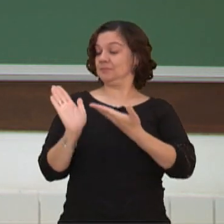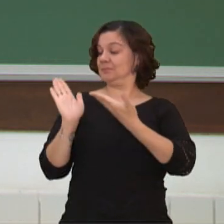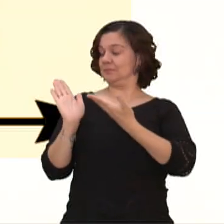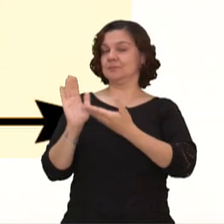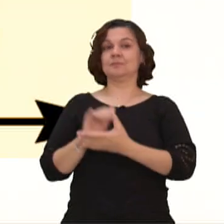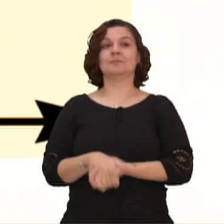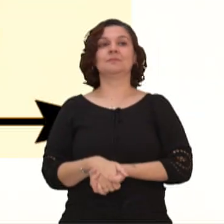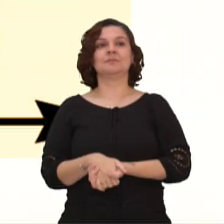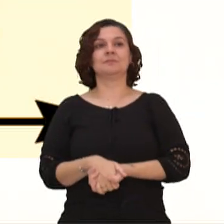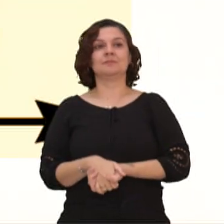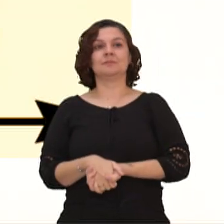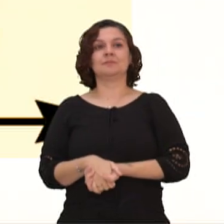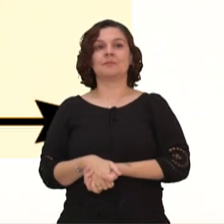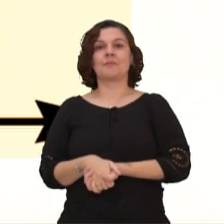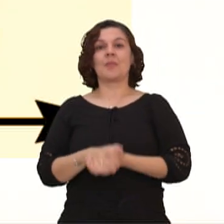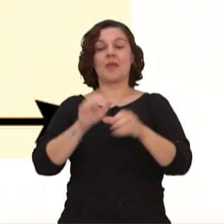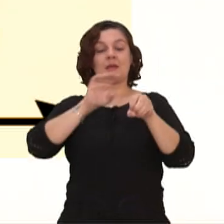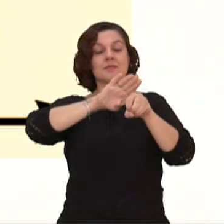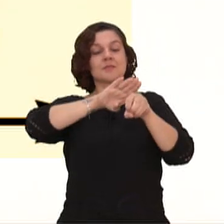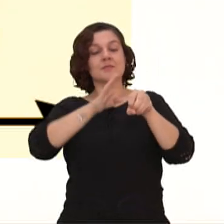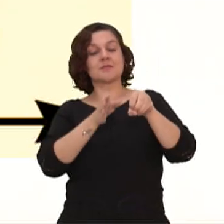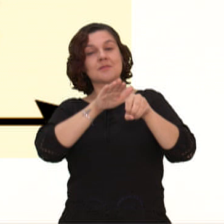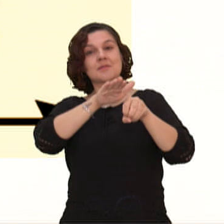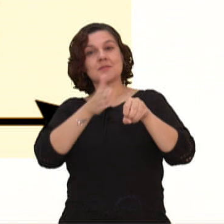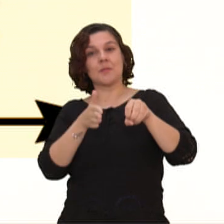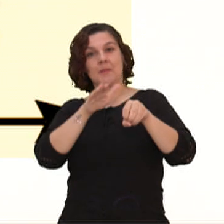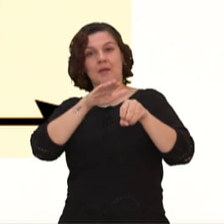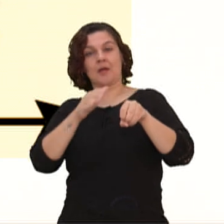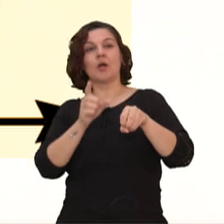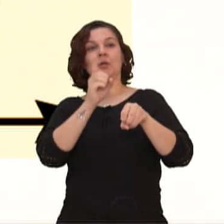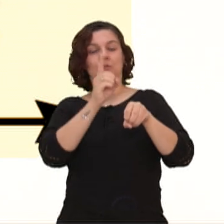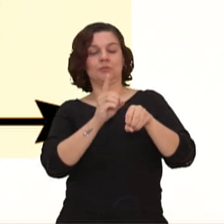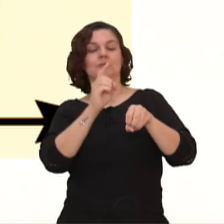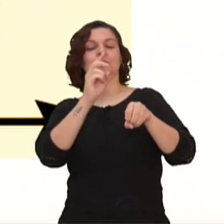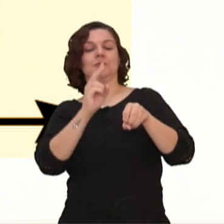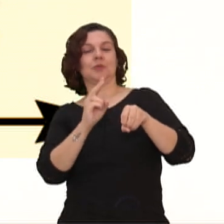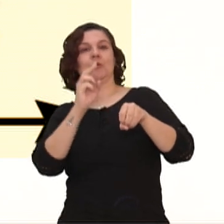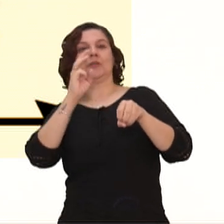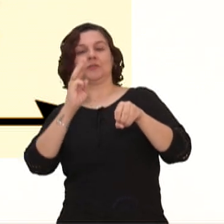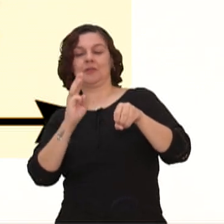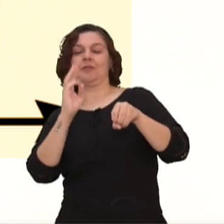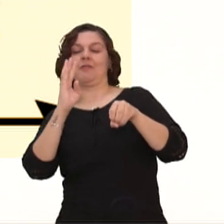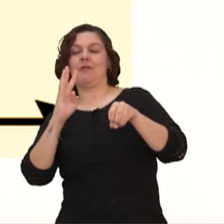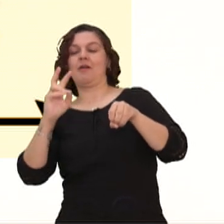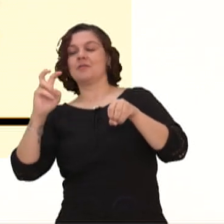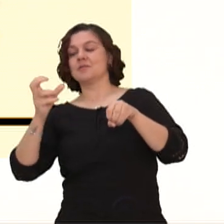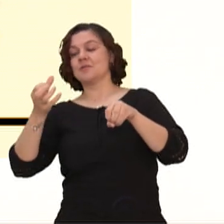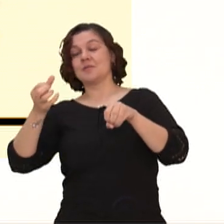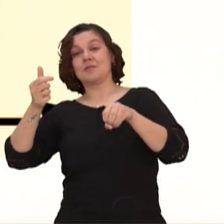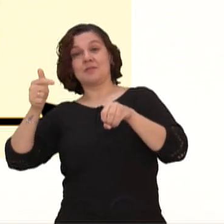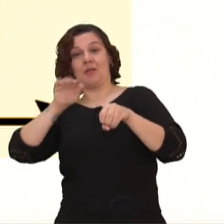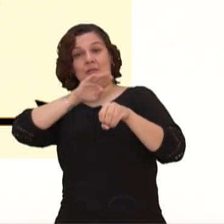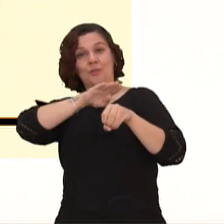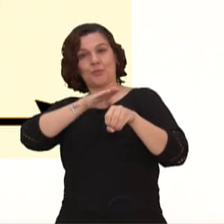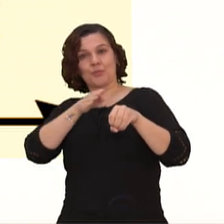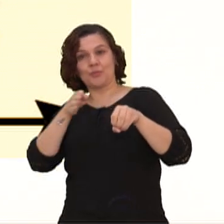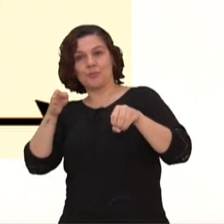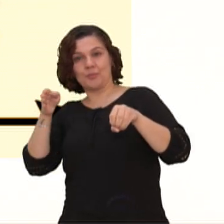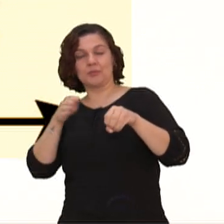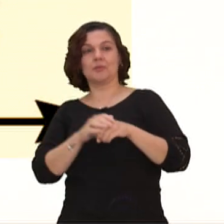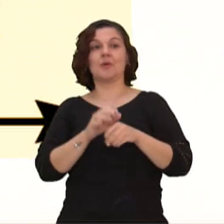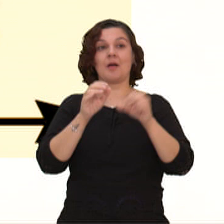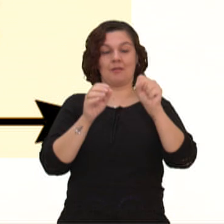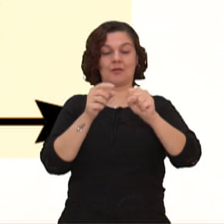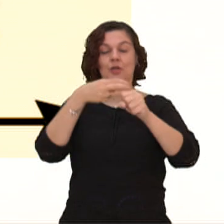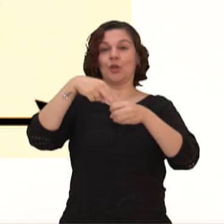Olá, gente. Separadamente essas camadas. Nível 1, nível 2, nível 3, nível 4, nível 5, nível 6 e nível 7. Ao